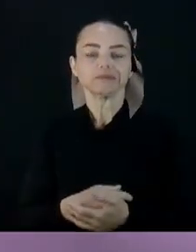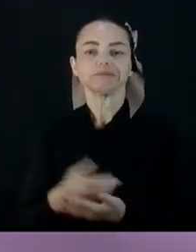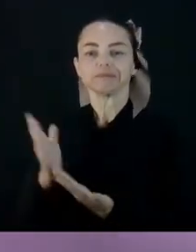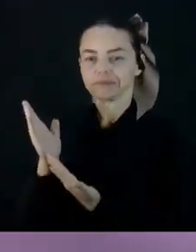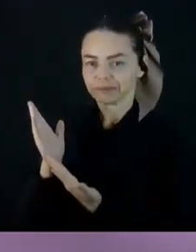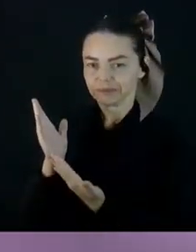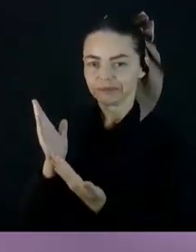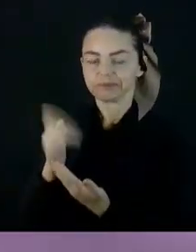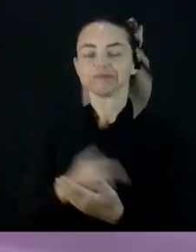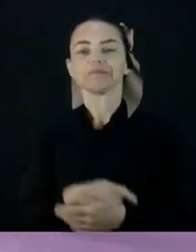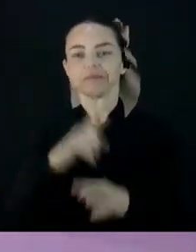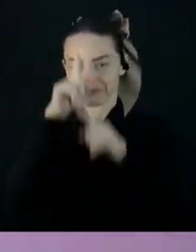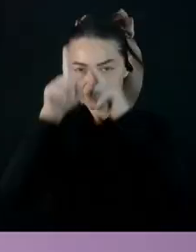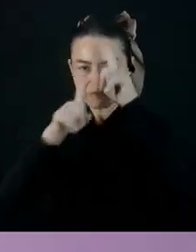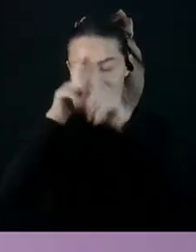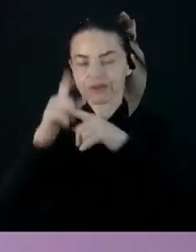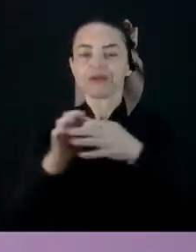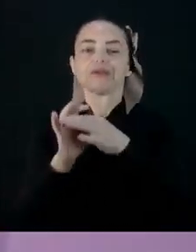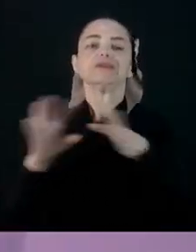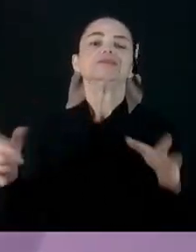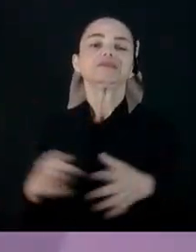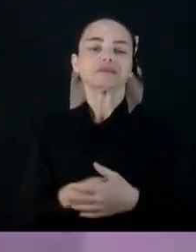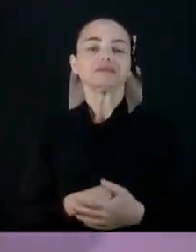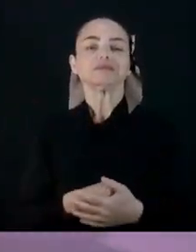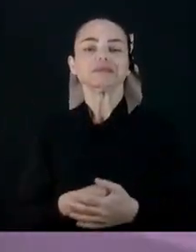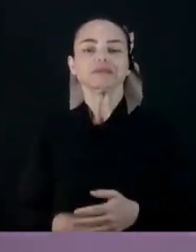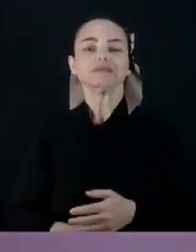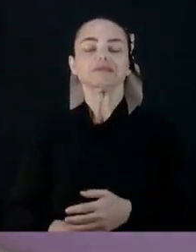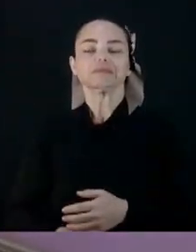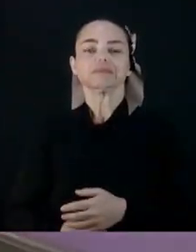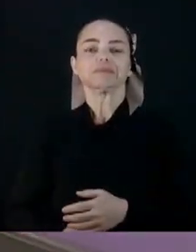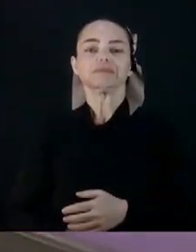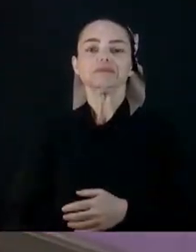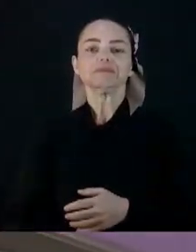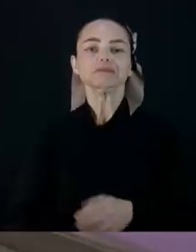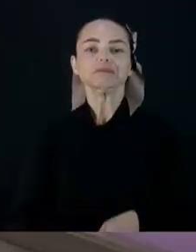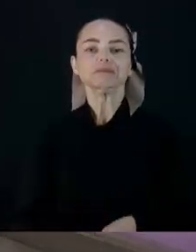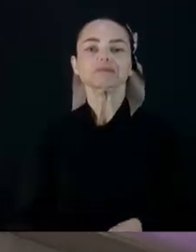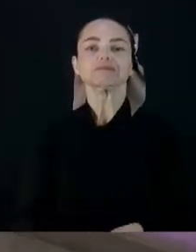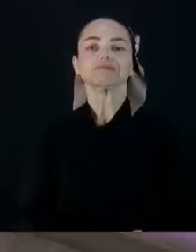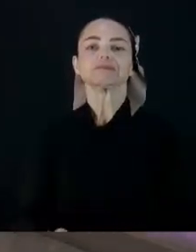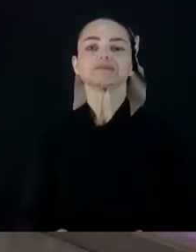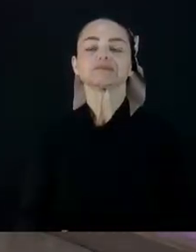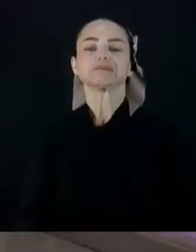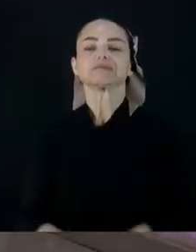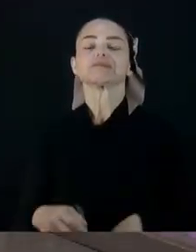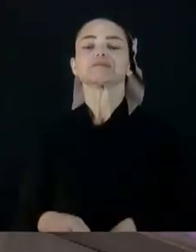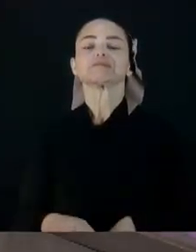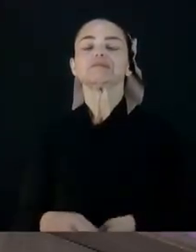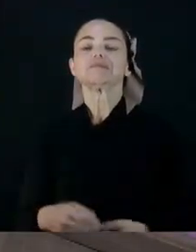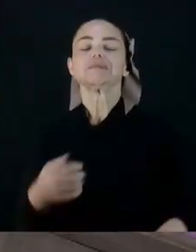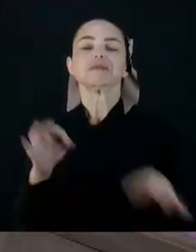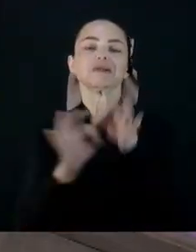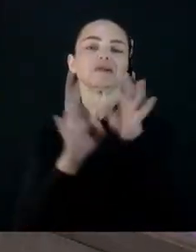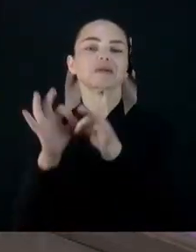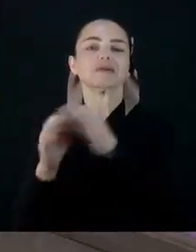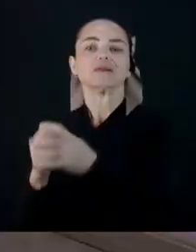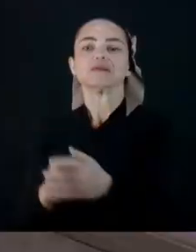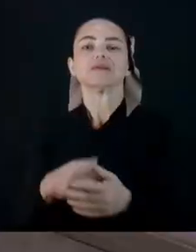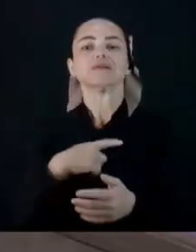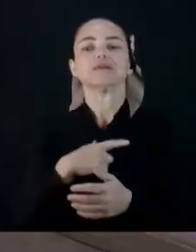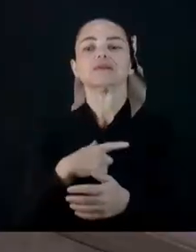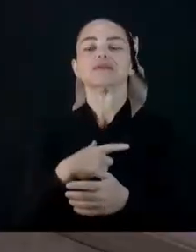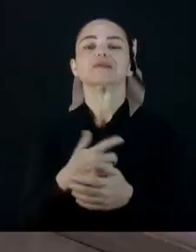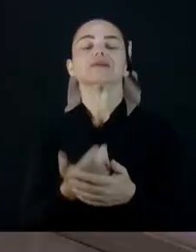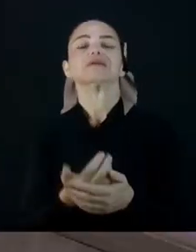criativa você tem mais liberdade? Ela é mais livre, ela é mais livre. Então, com um pedacinho de pano, você juntar outro pedacinho de pano, aí você pode remeter ao patchwork,